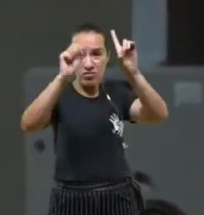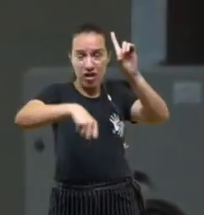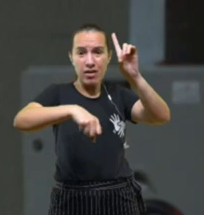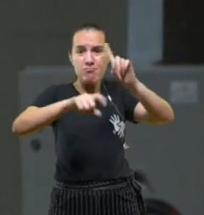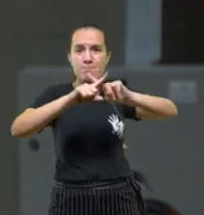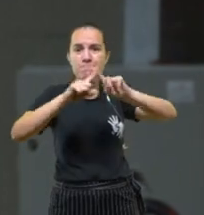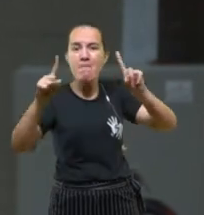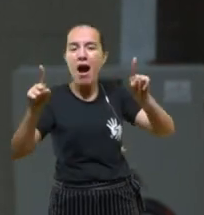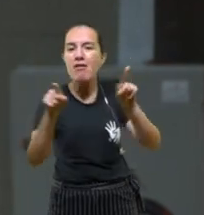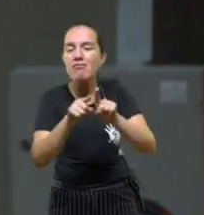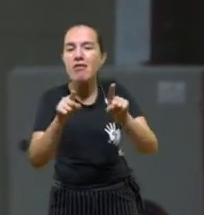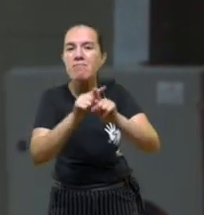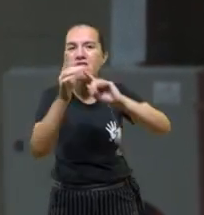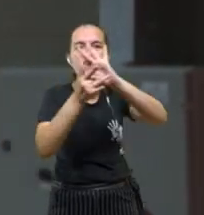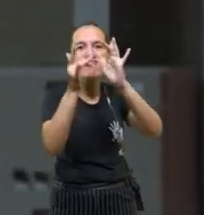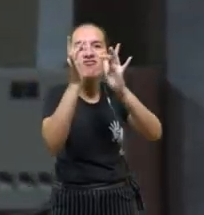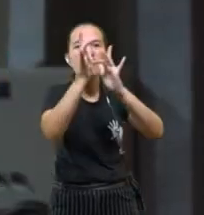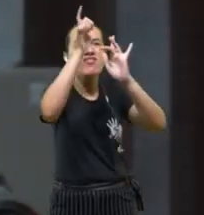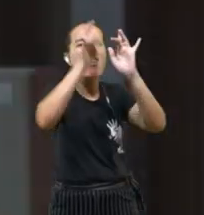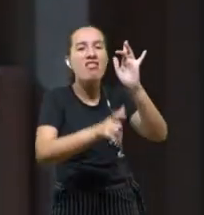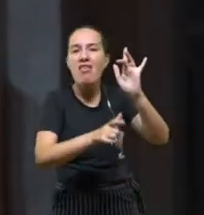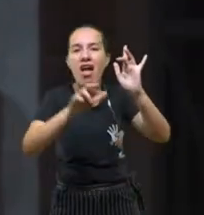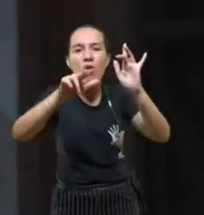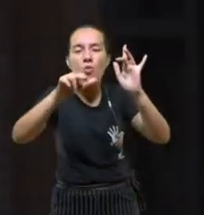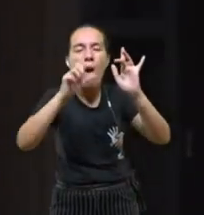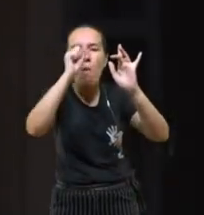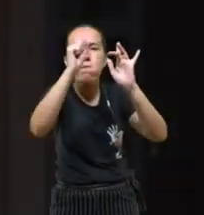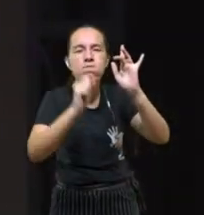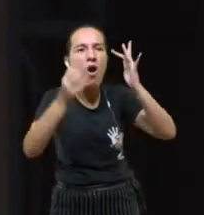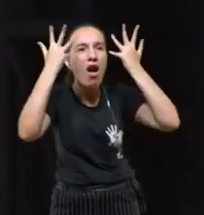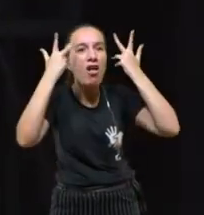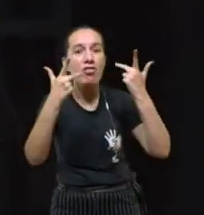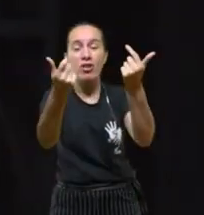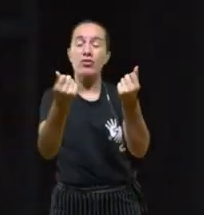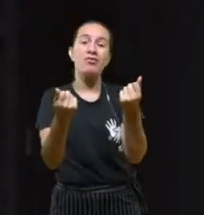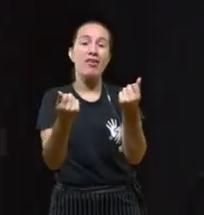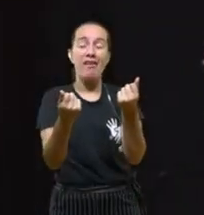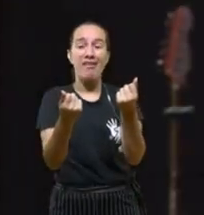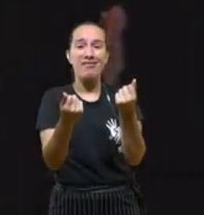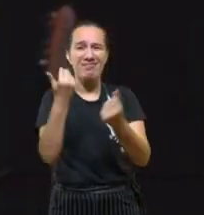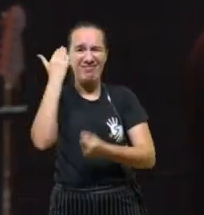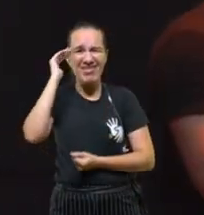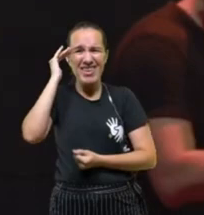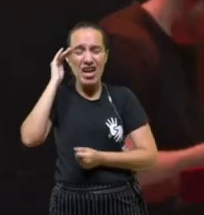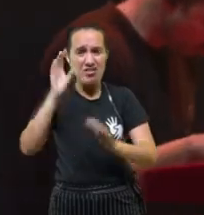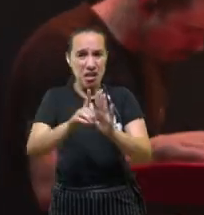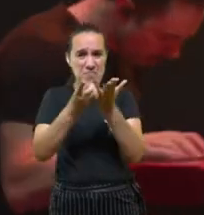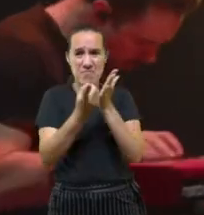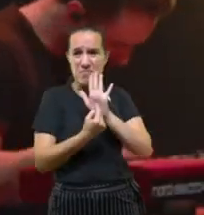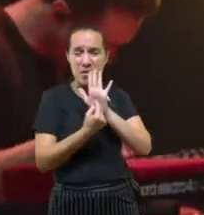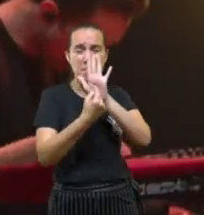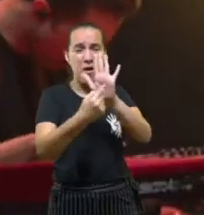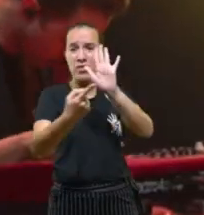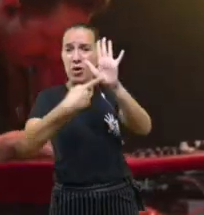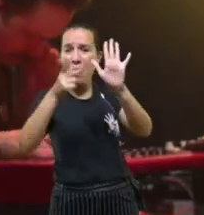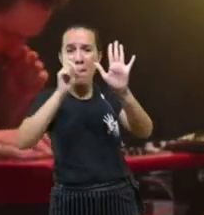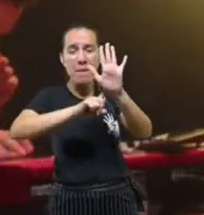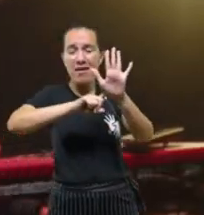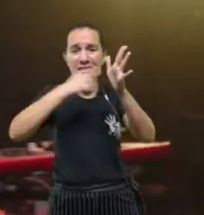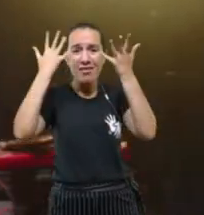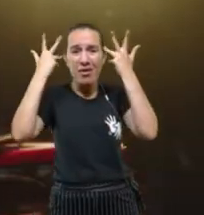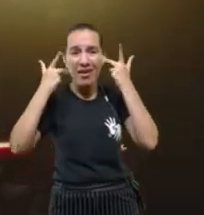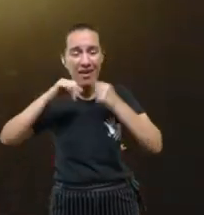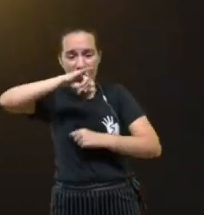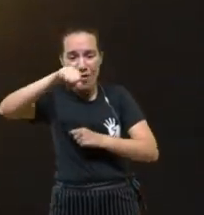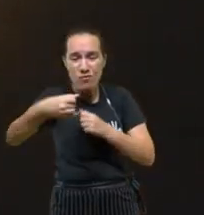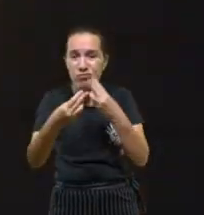Judá. E eu quero dizer, se você entende, não existe um